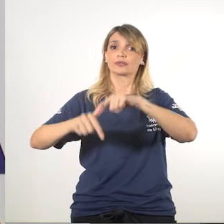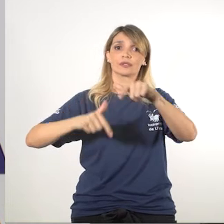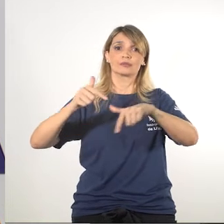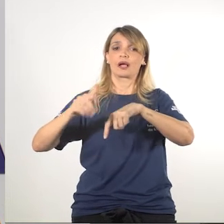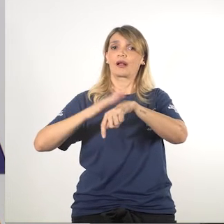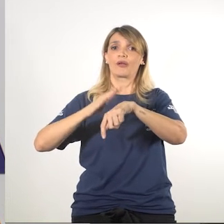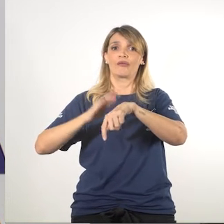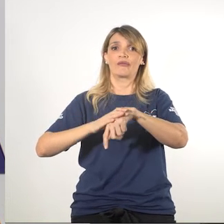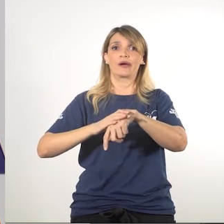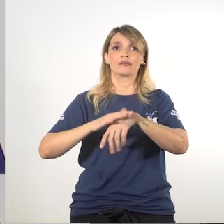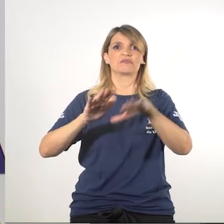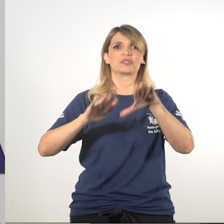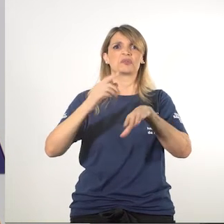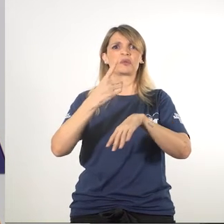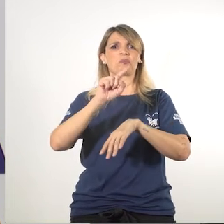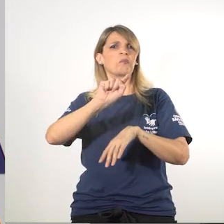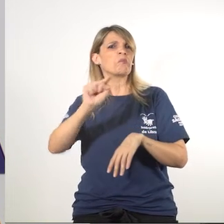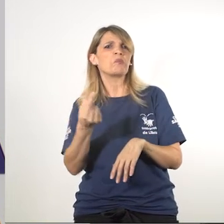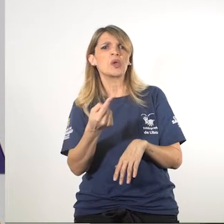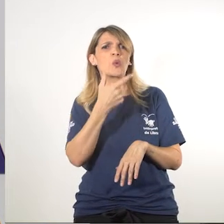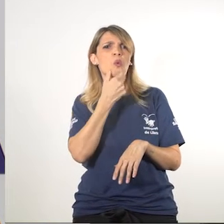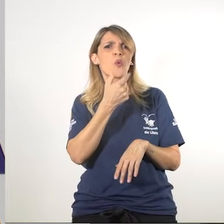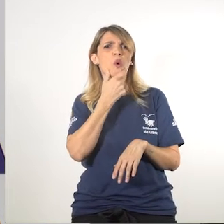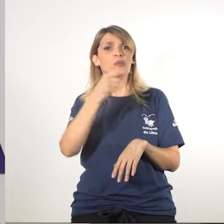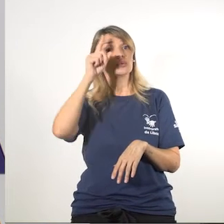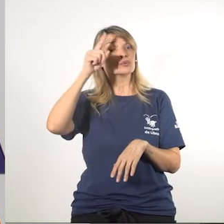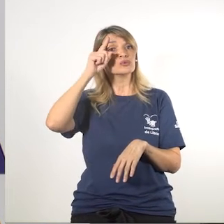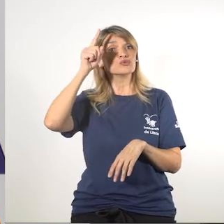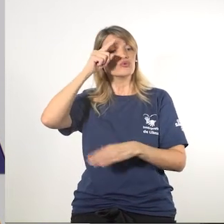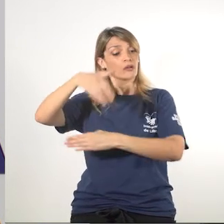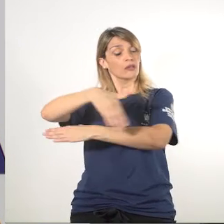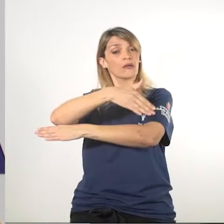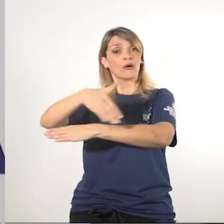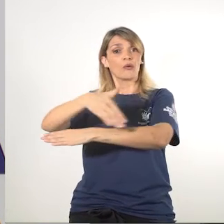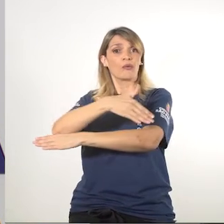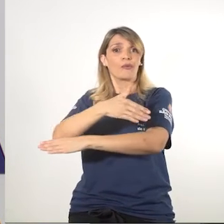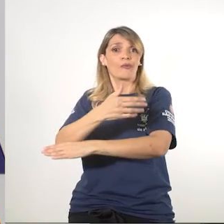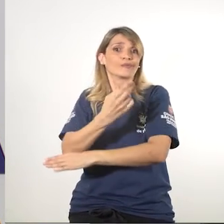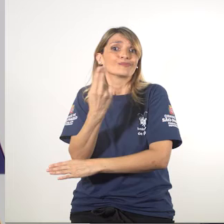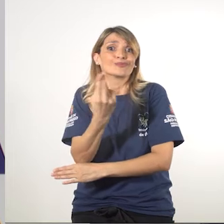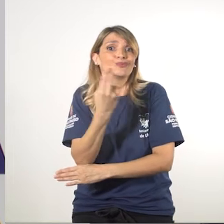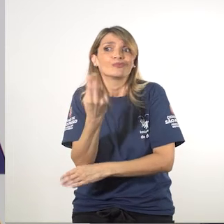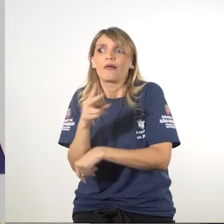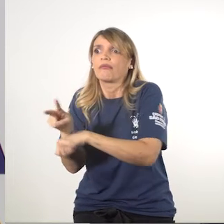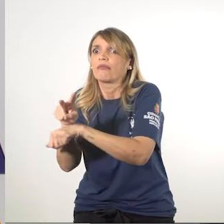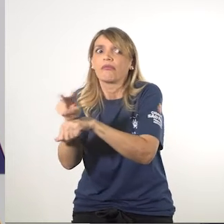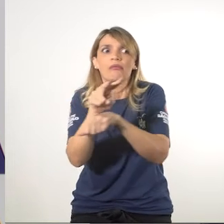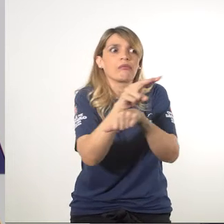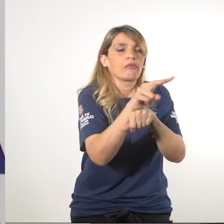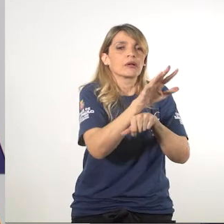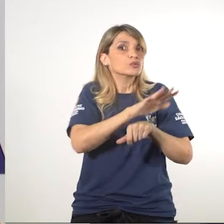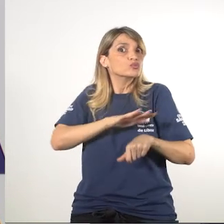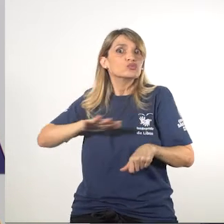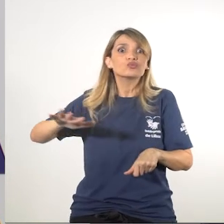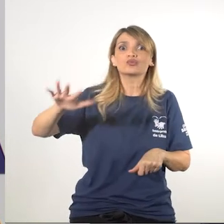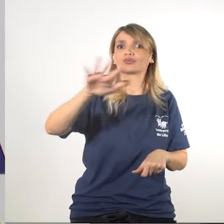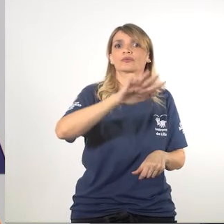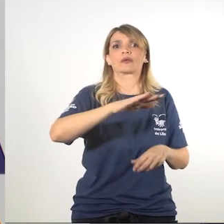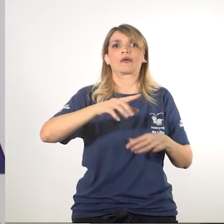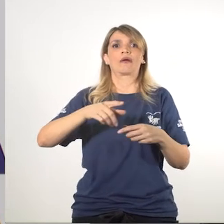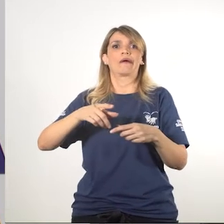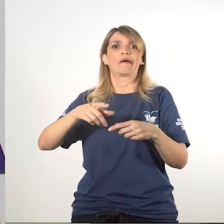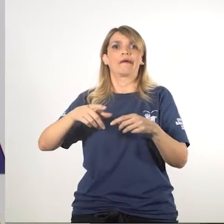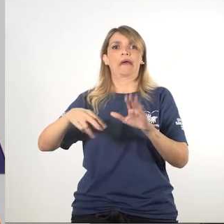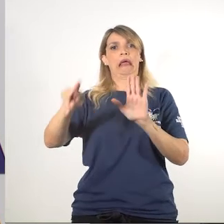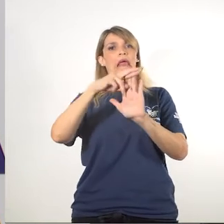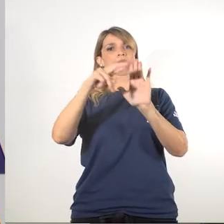temos praticamente 1.000 homens por dia na rua, o que inviabiliza qualquer norma que proíba as